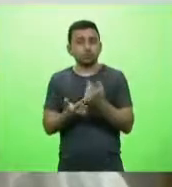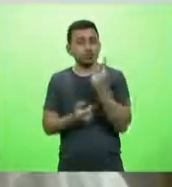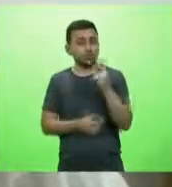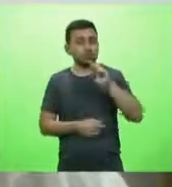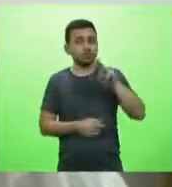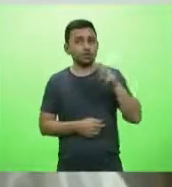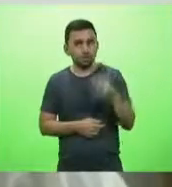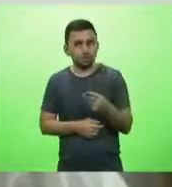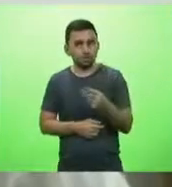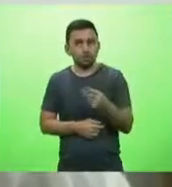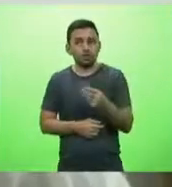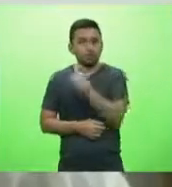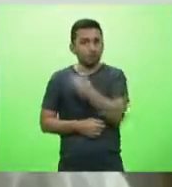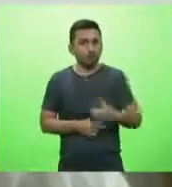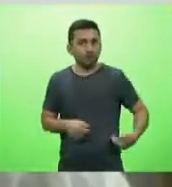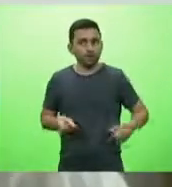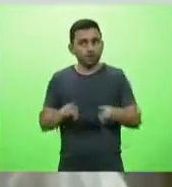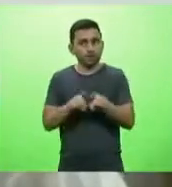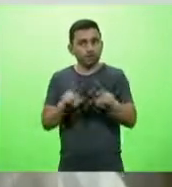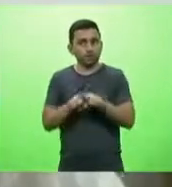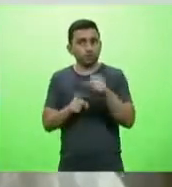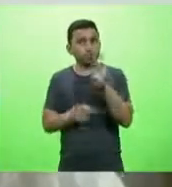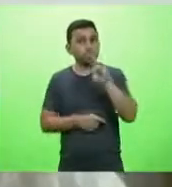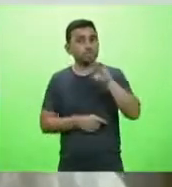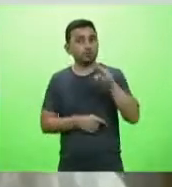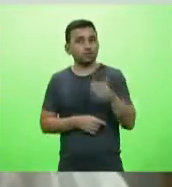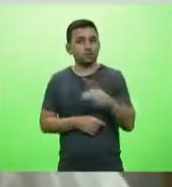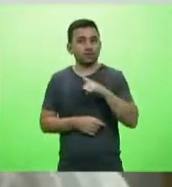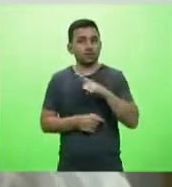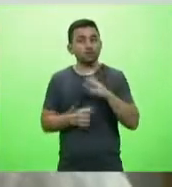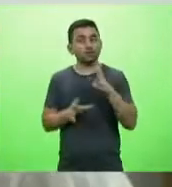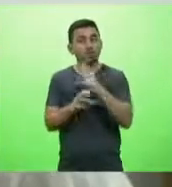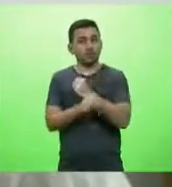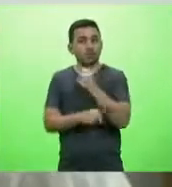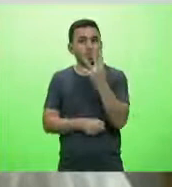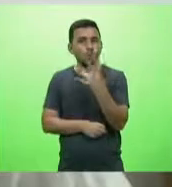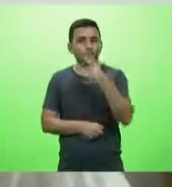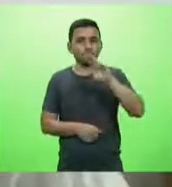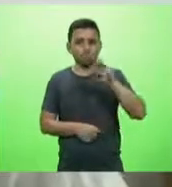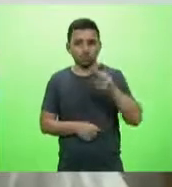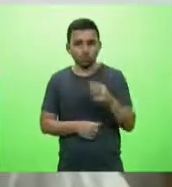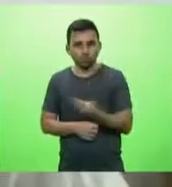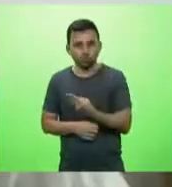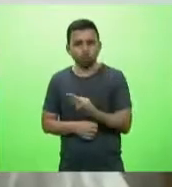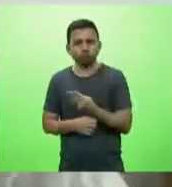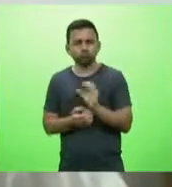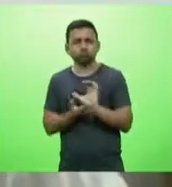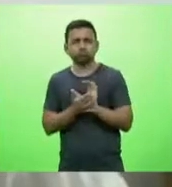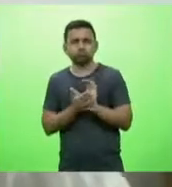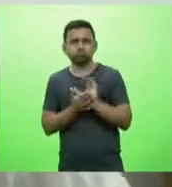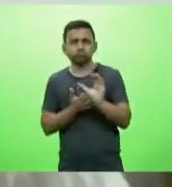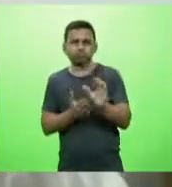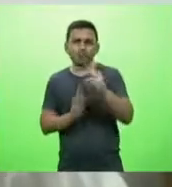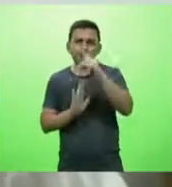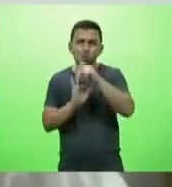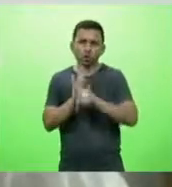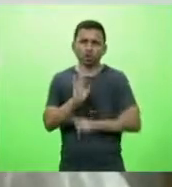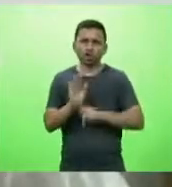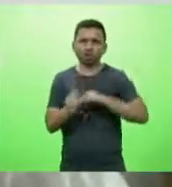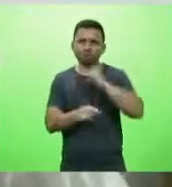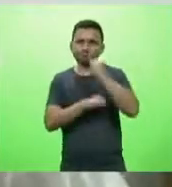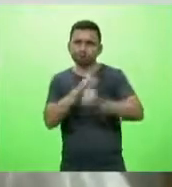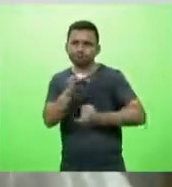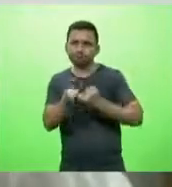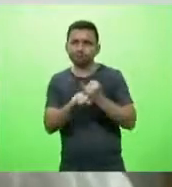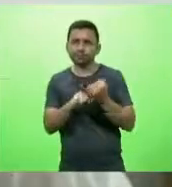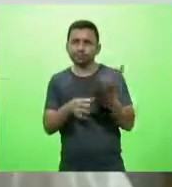governo do Estado 2 milhões, portanto, nós tínhamos 4 milhões para viabilizar projetos virtuais na